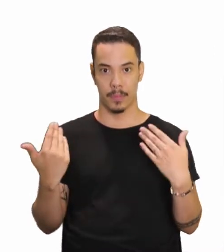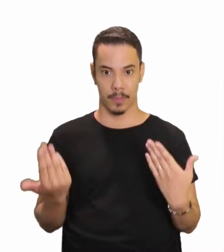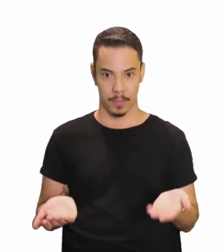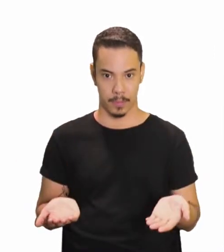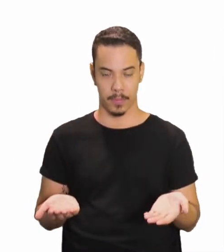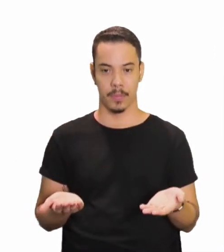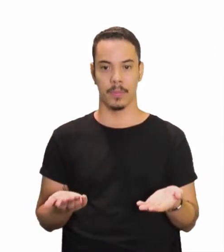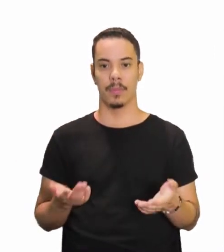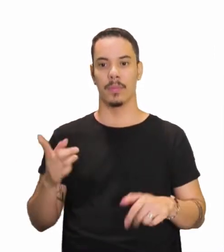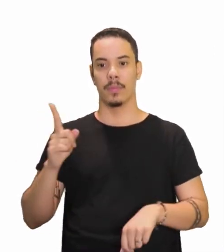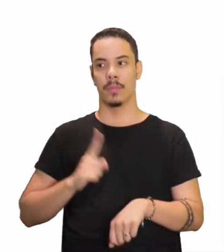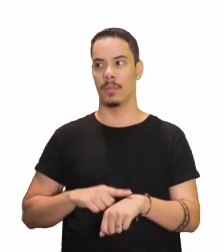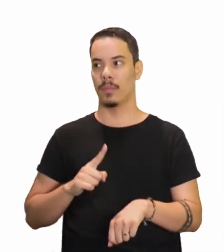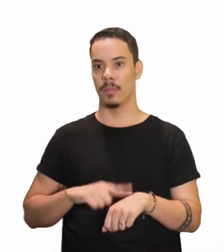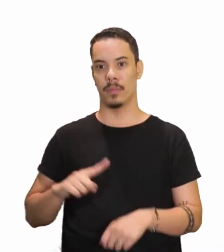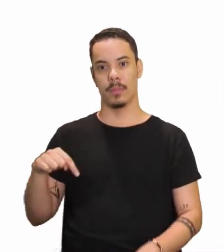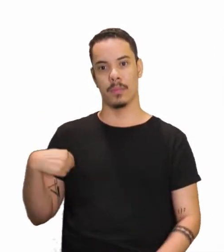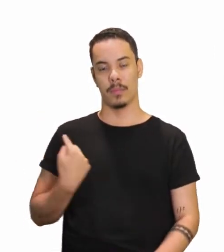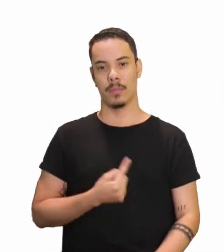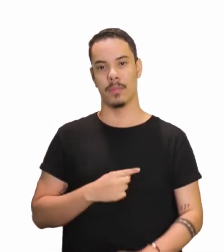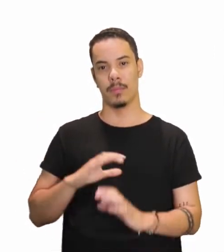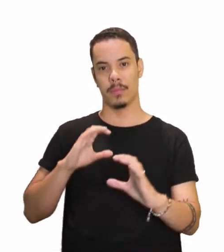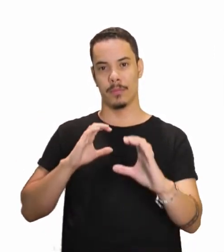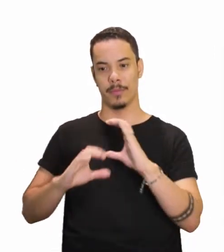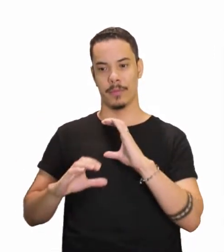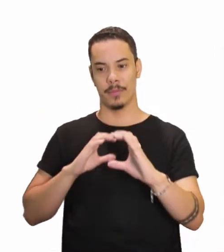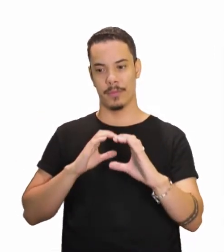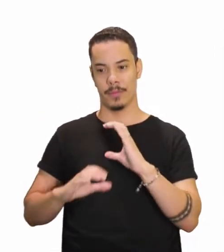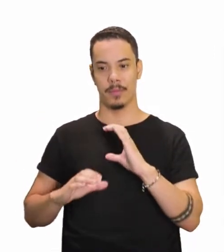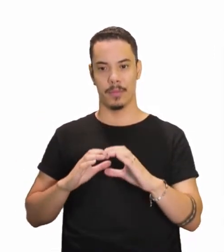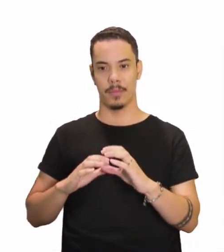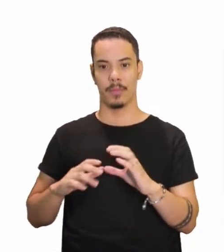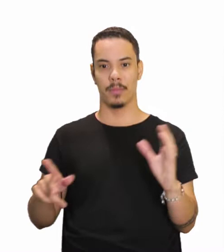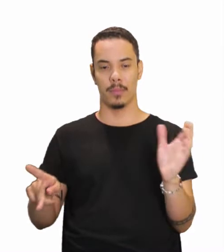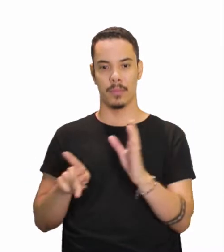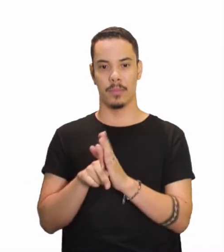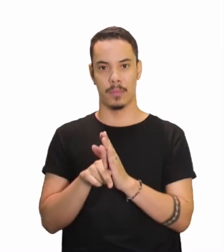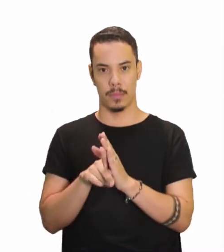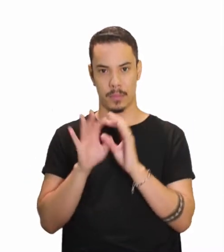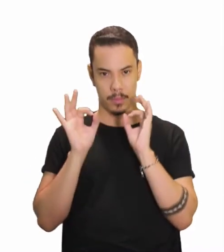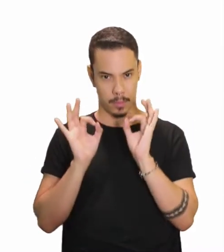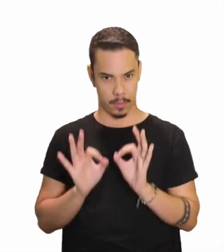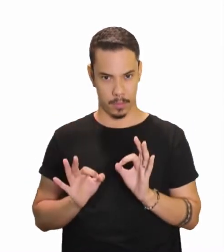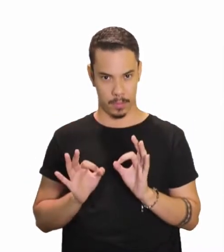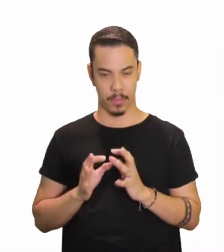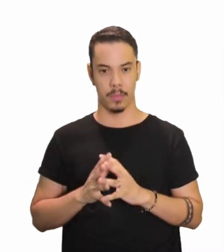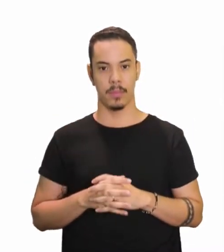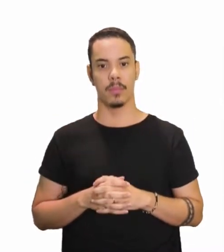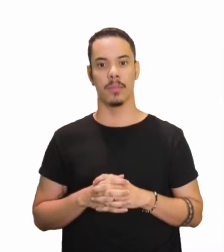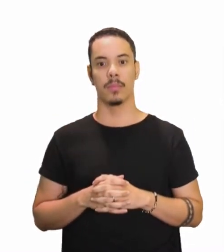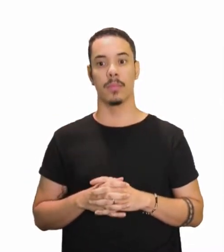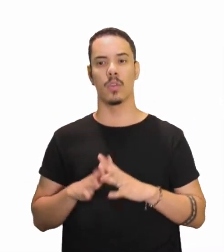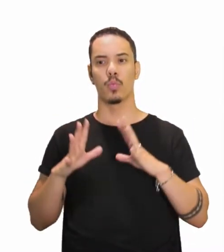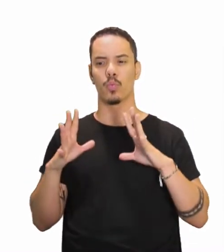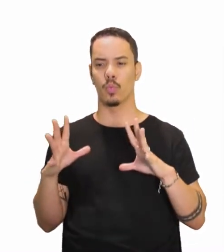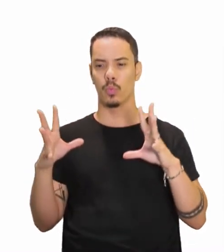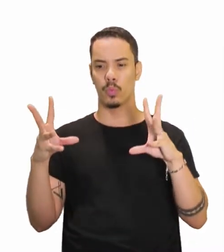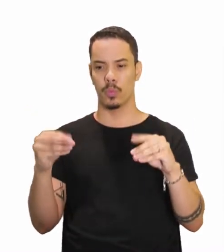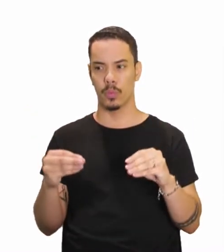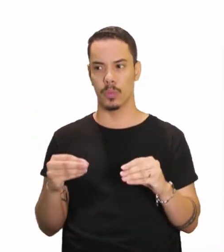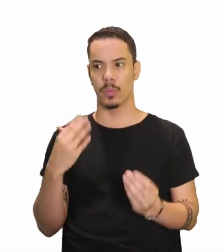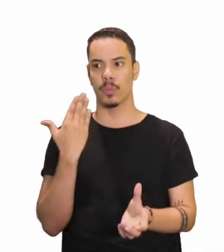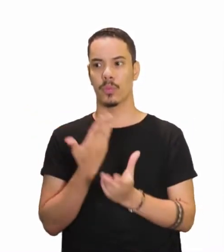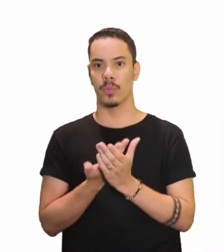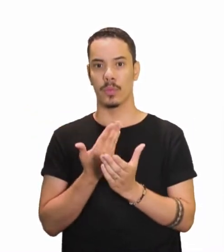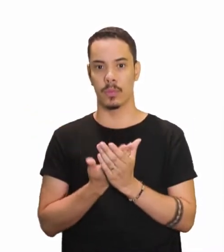momento para a gente se comunicar. Não é isso? Então, no momento da comunicação. E isso tudo, esse